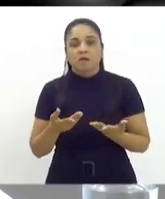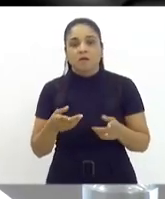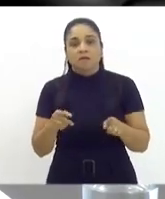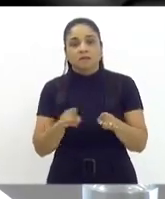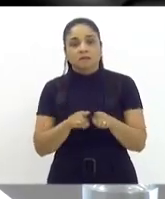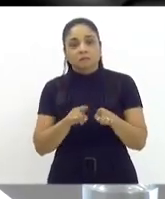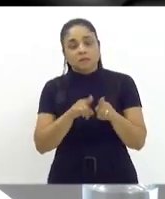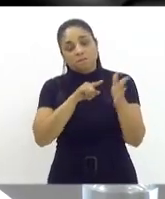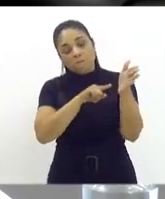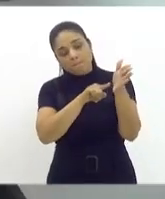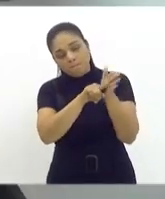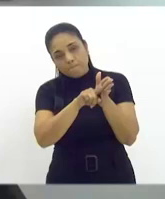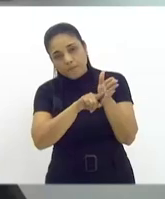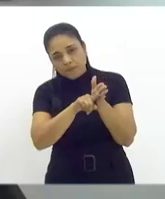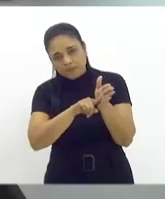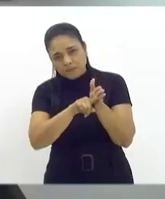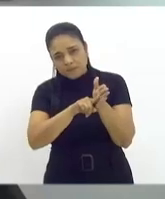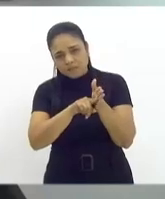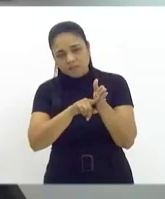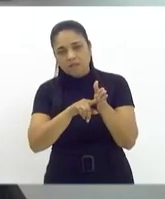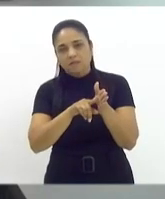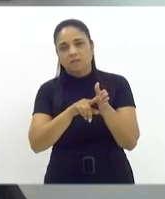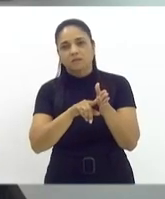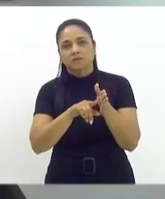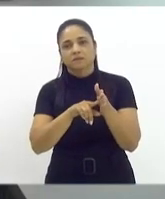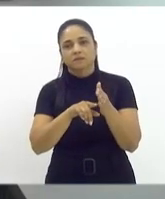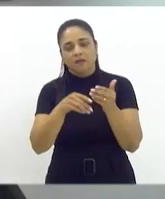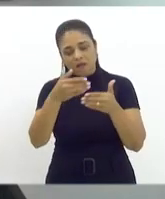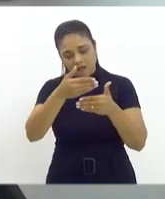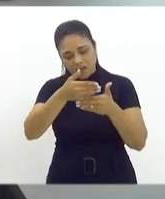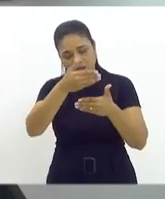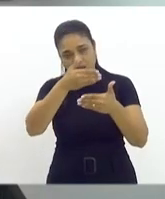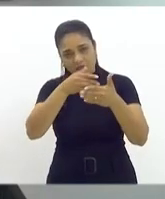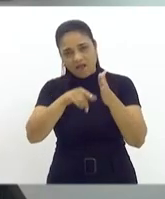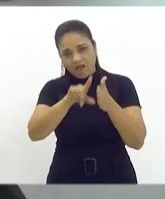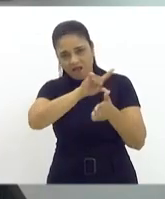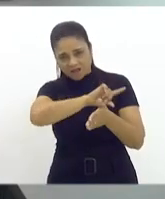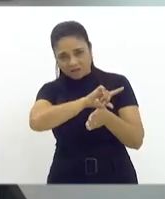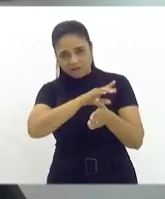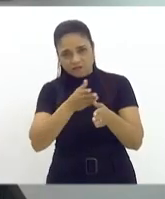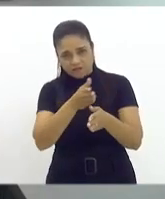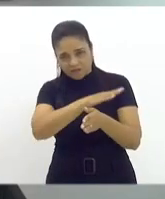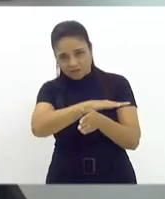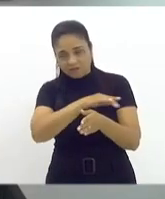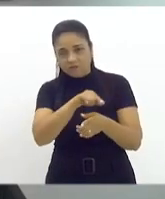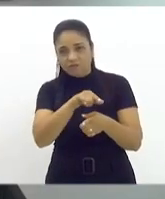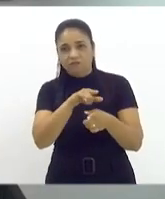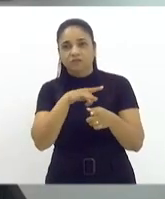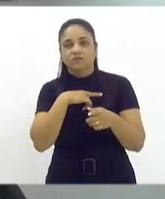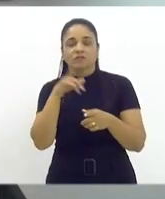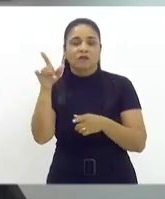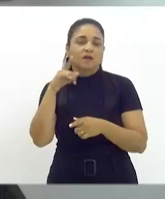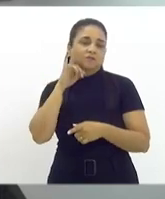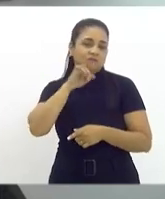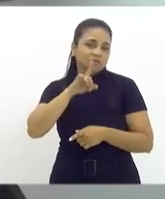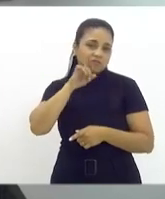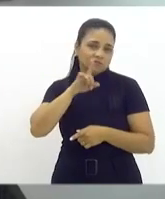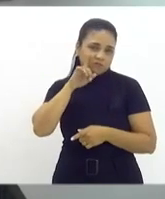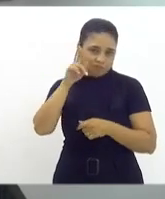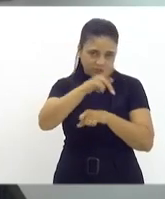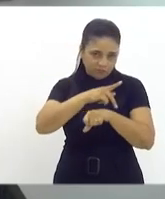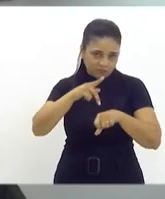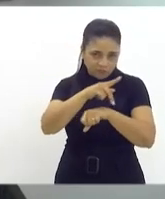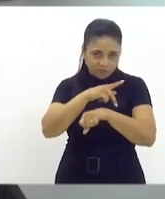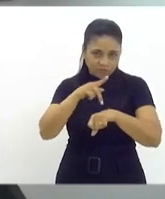também da pesquisa é um pouquinho antes né da pesquisa do Inocêncio Project né nos Estados Unidos e